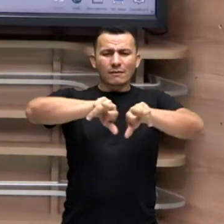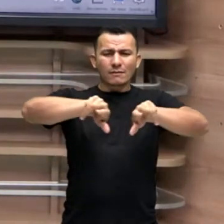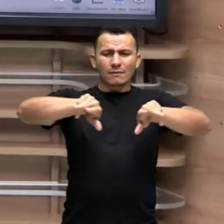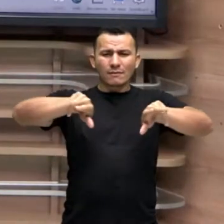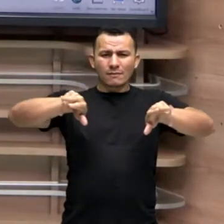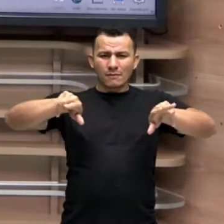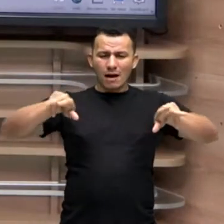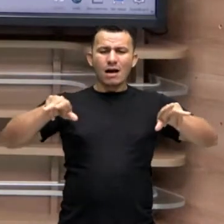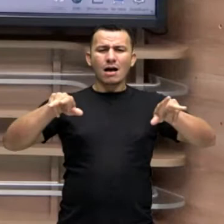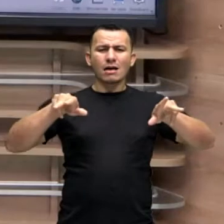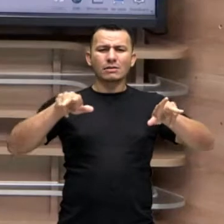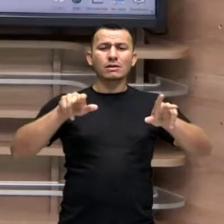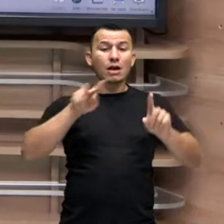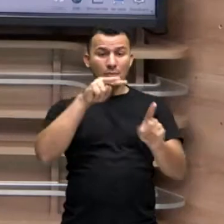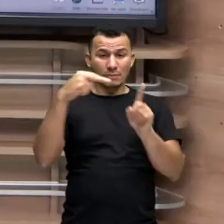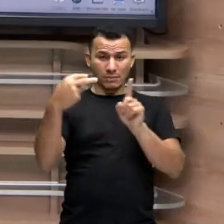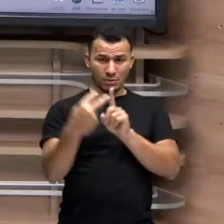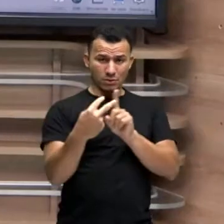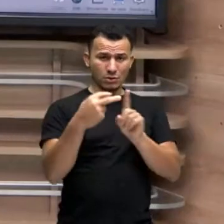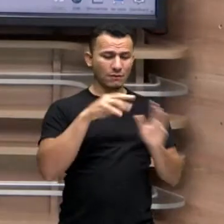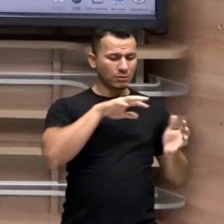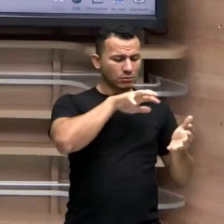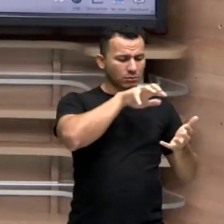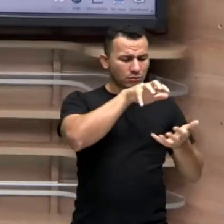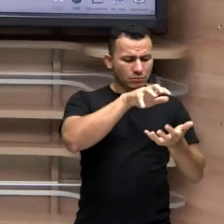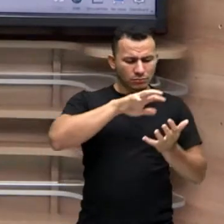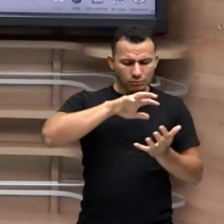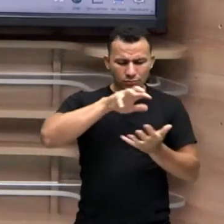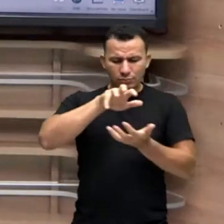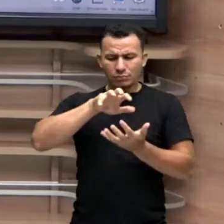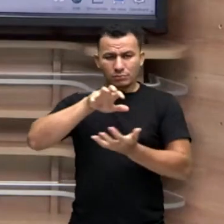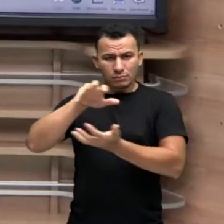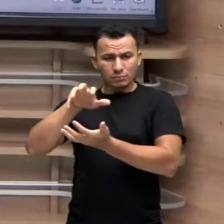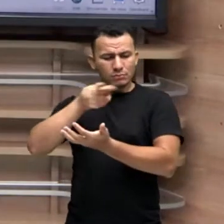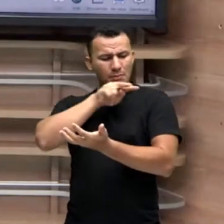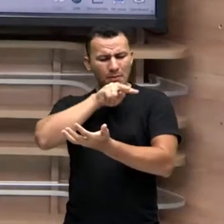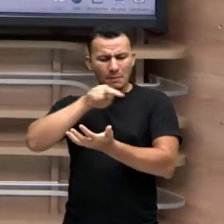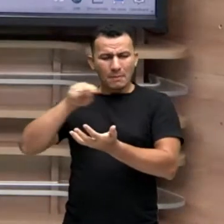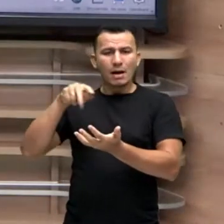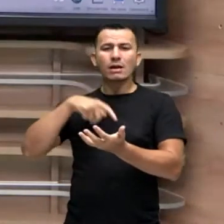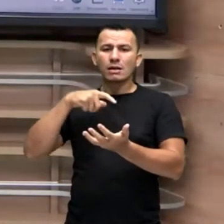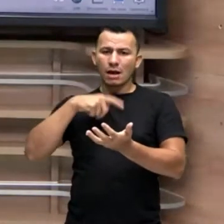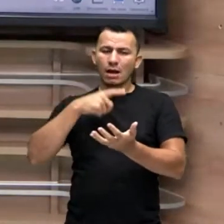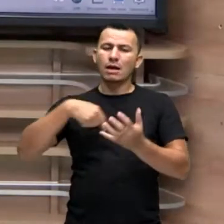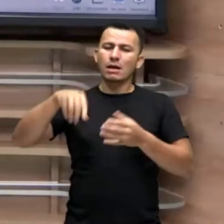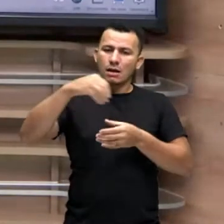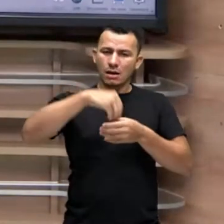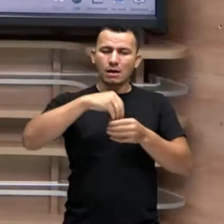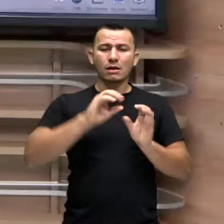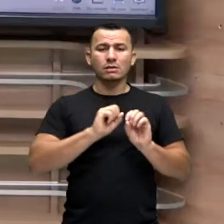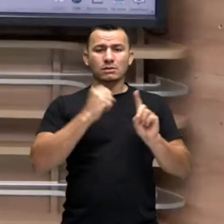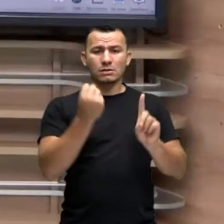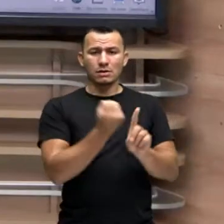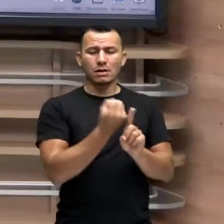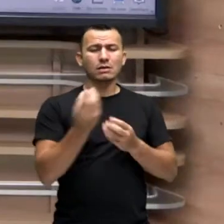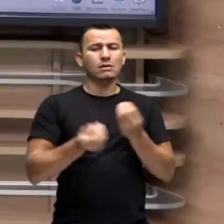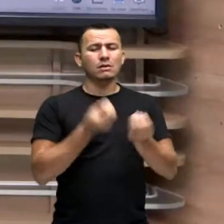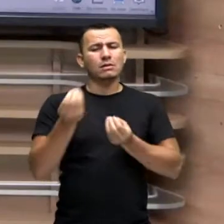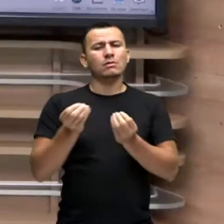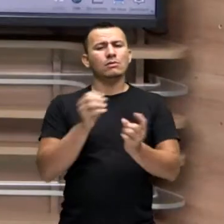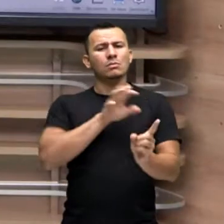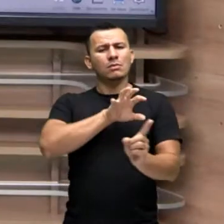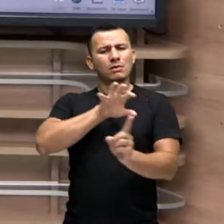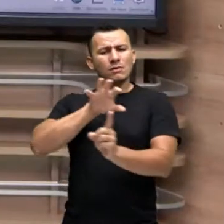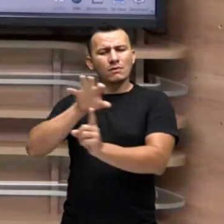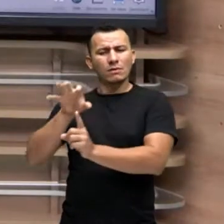de um mundo que compõem a nossa sociedade e como que isso influencia a